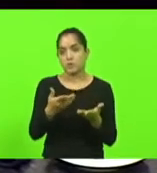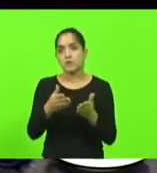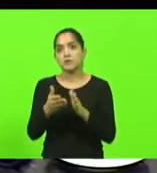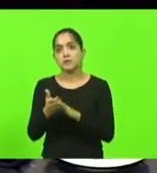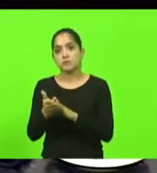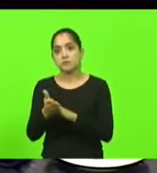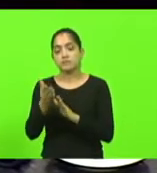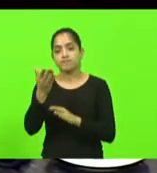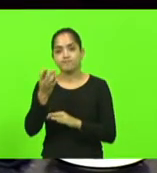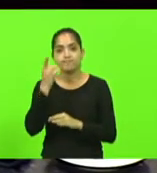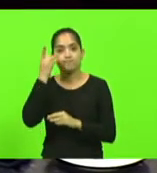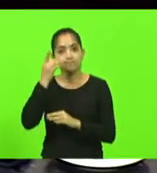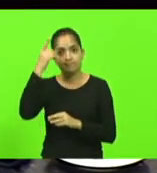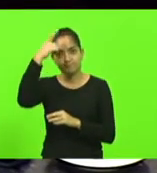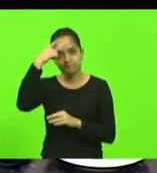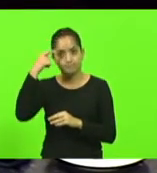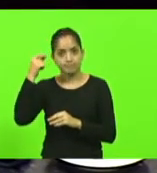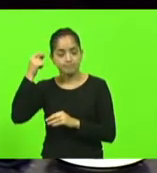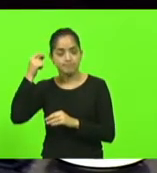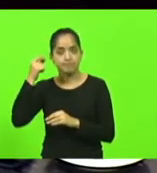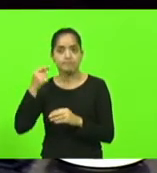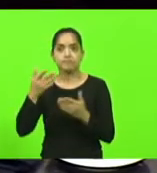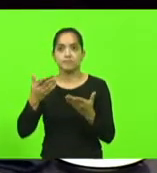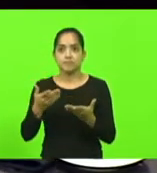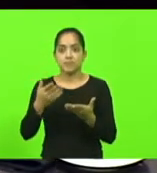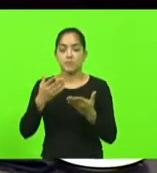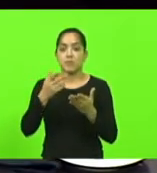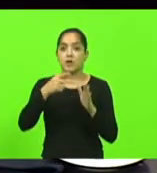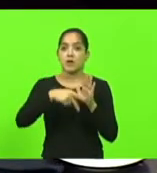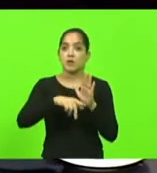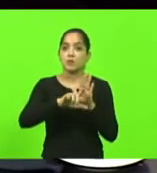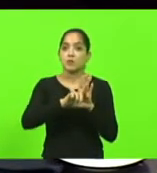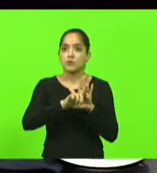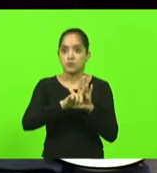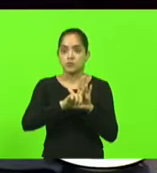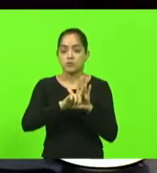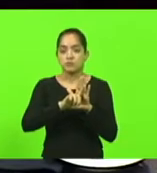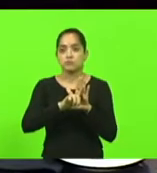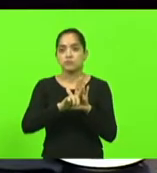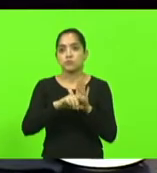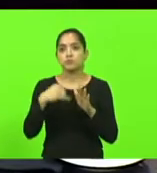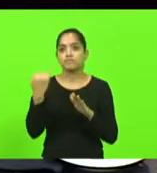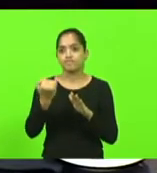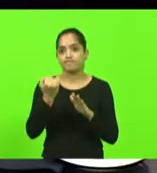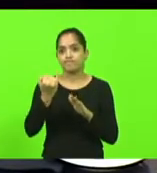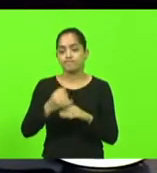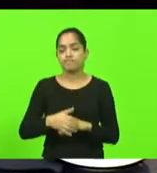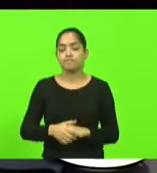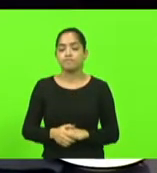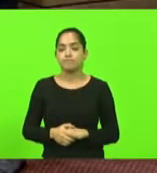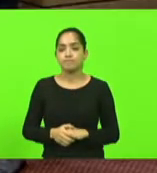deputada Dirce, porque, sem dúvida alguma, é um projeto que tem todo o mérito.